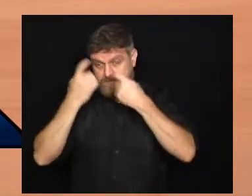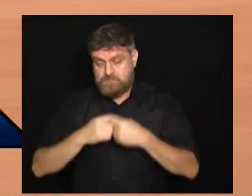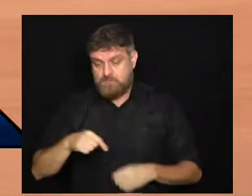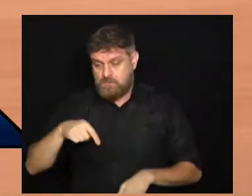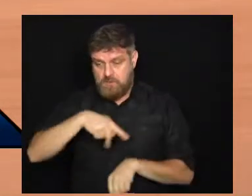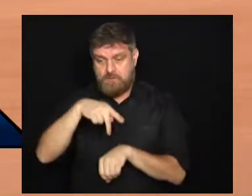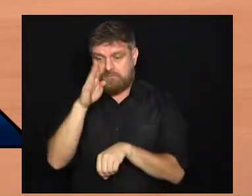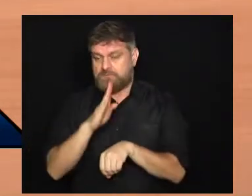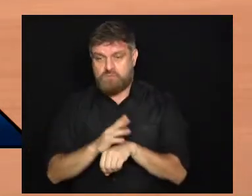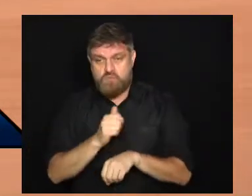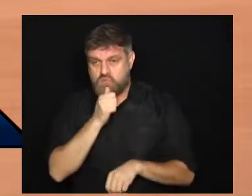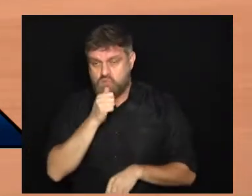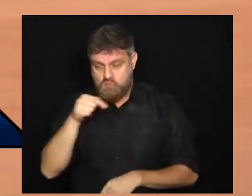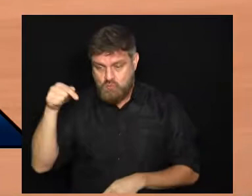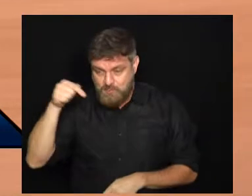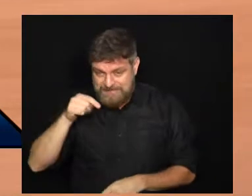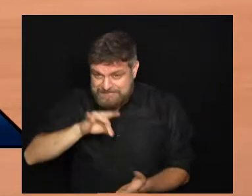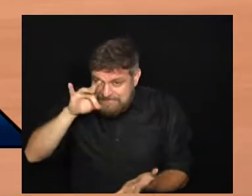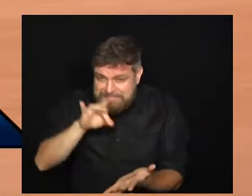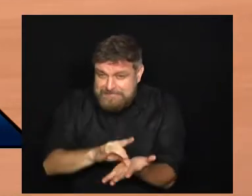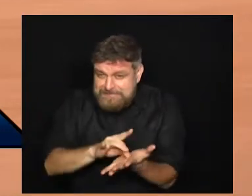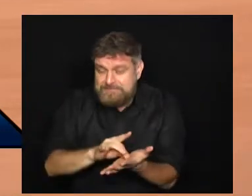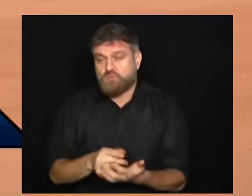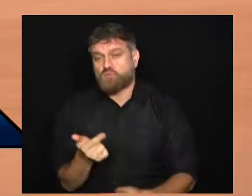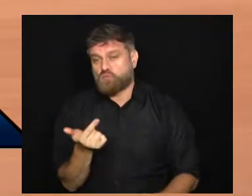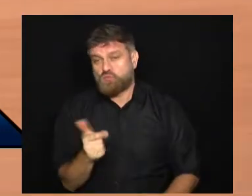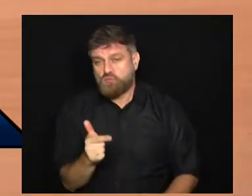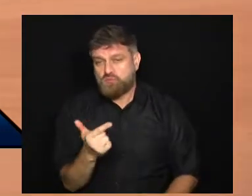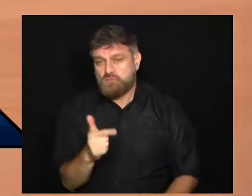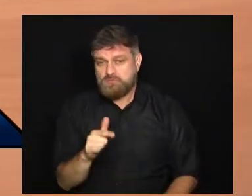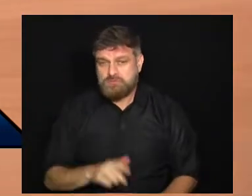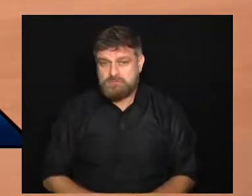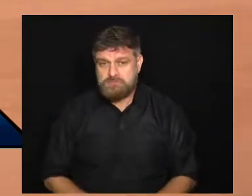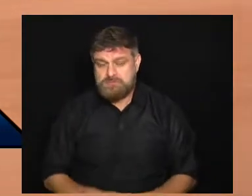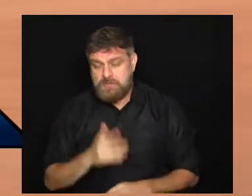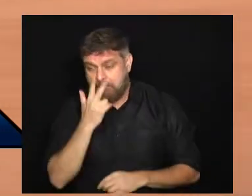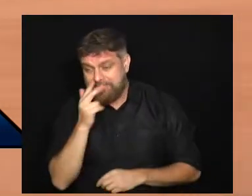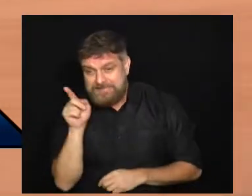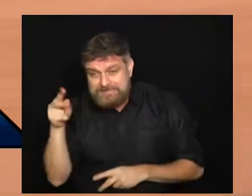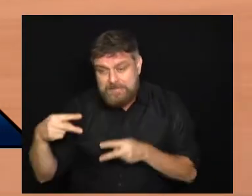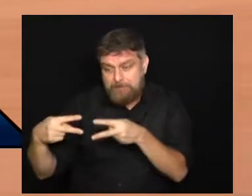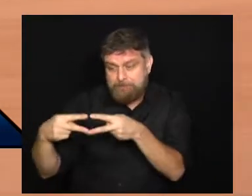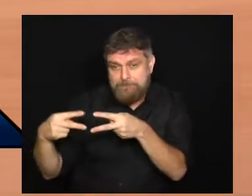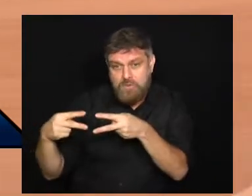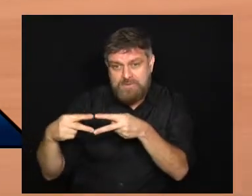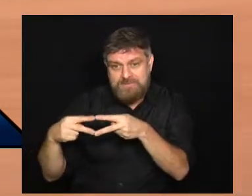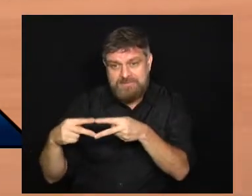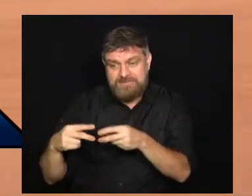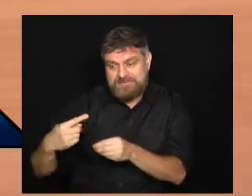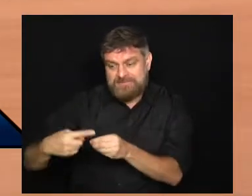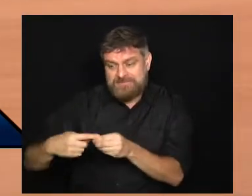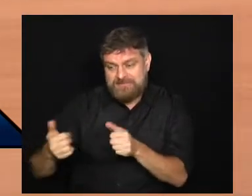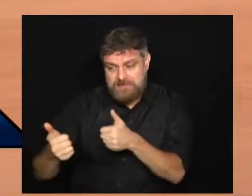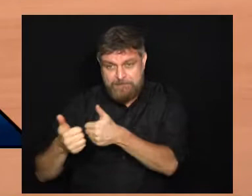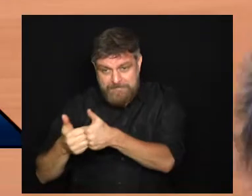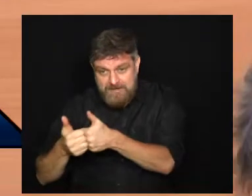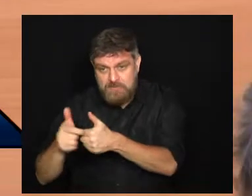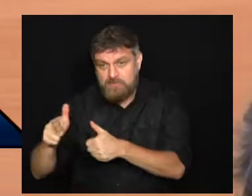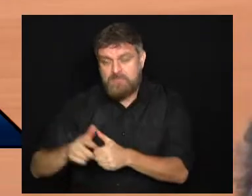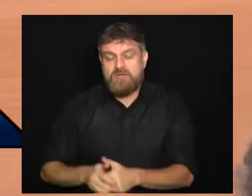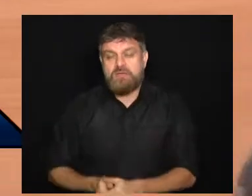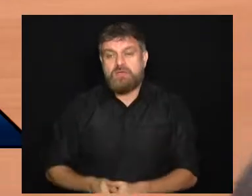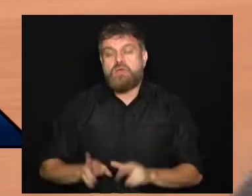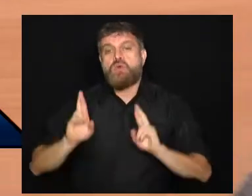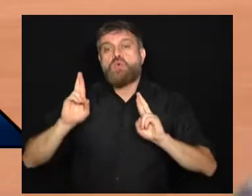casos confirmados aqui no Brasil. Os casos suspeitos na cidade de Paulínia, nossa vizinha aqui, acabaram sendo descartados,